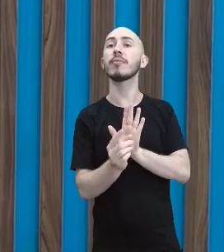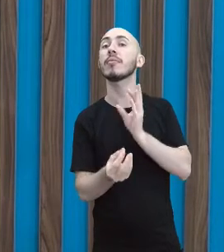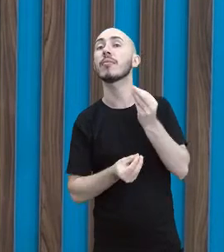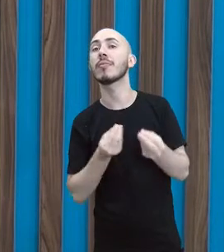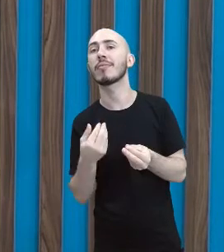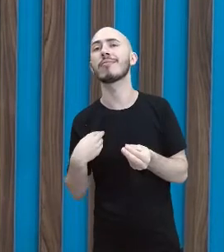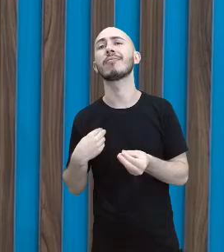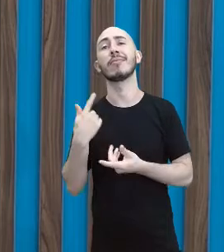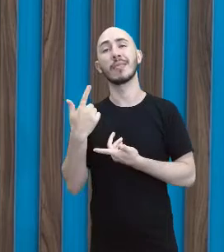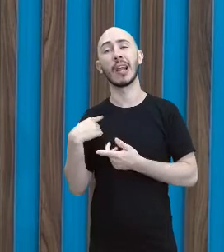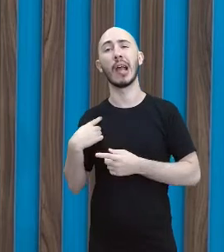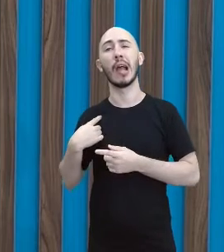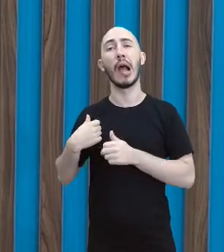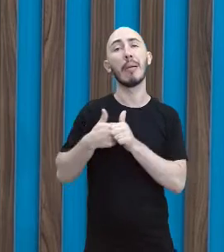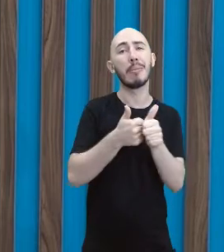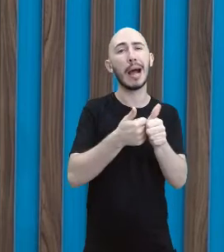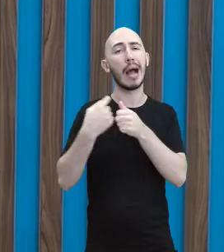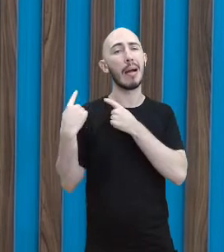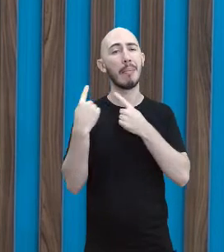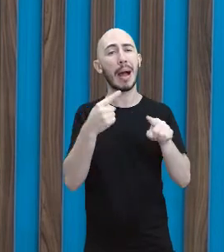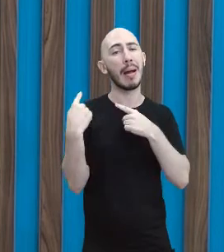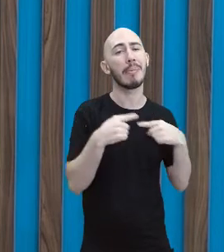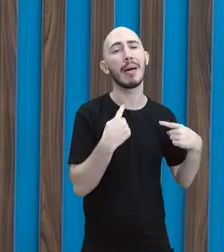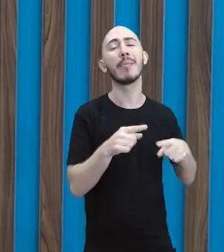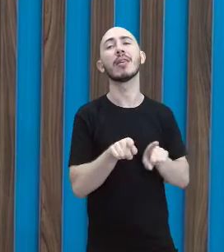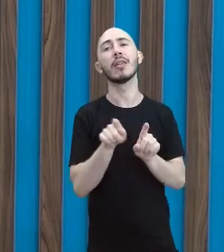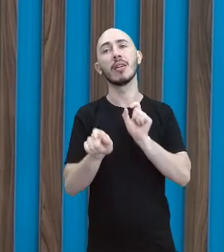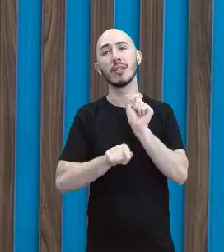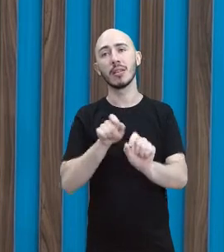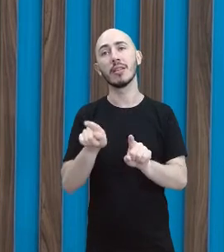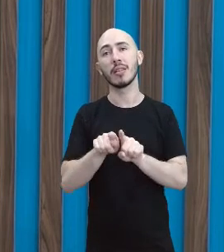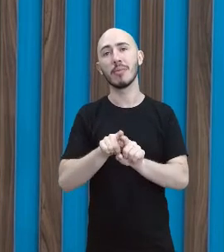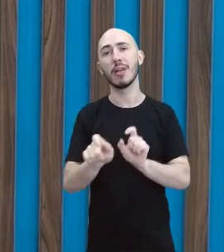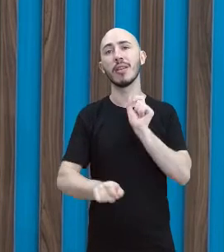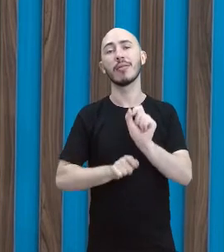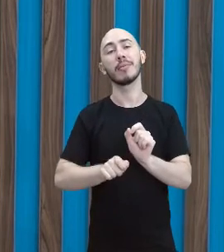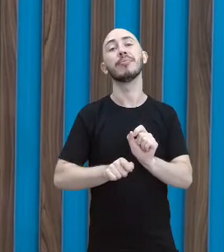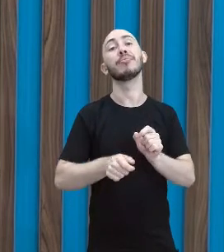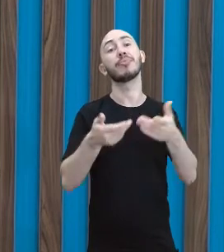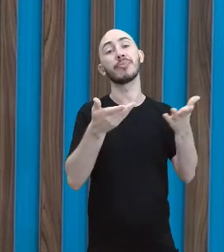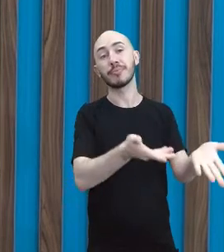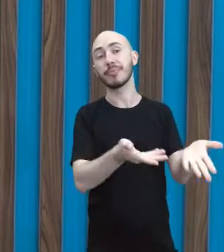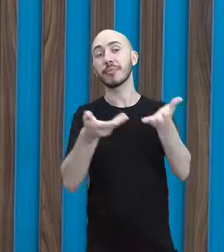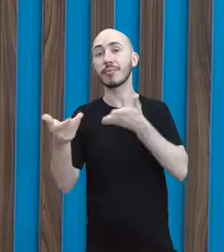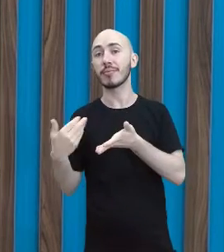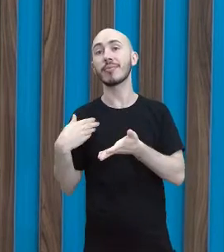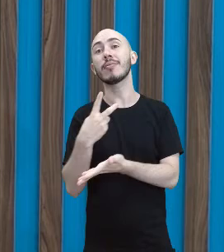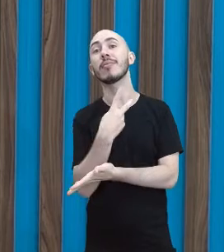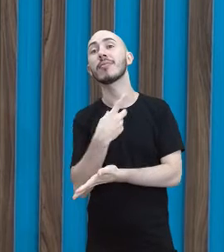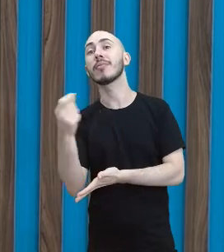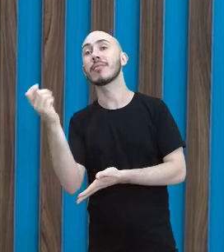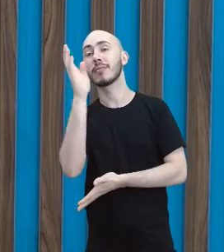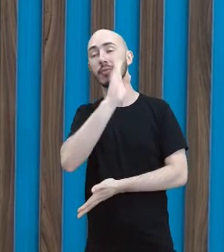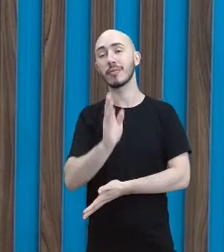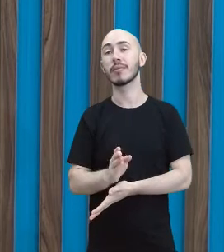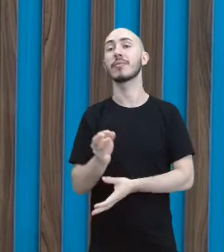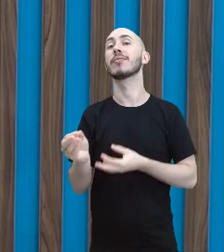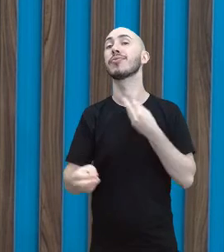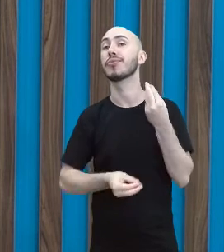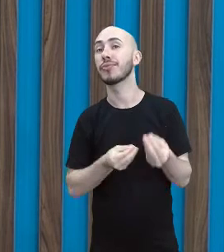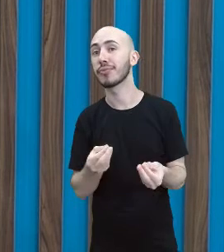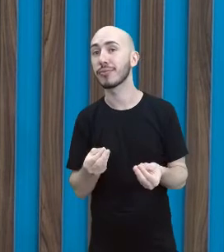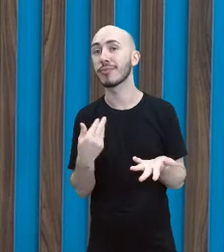foram perseguidas, elas foram, né, convidadas, né, como o professor falou, a se retirar do país, imagine o que